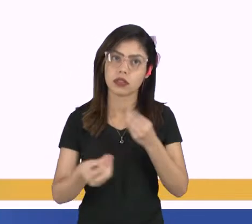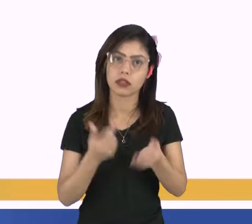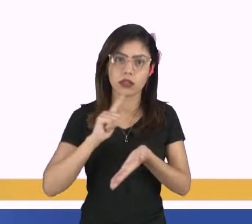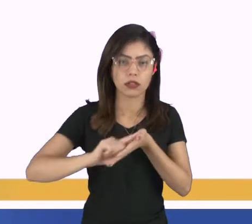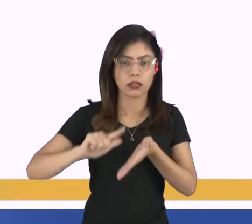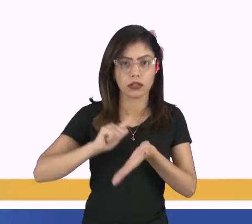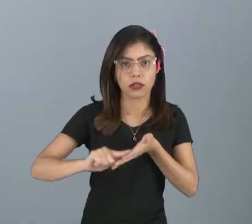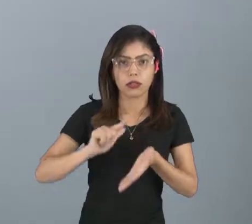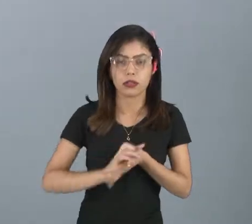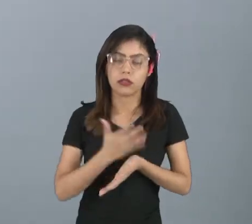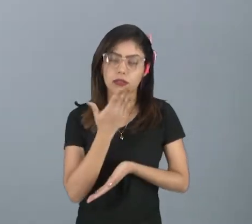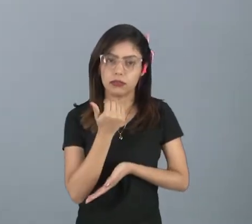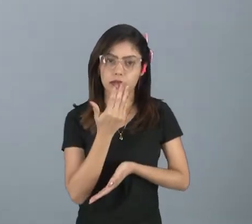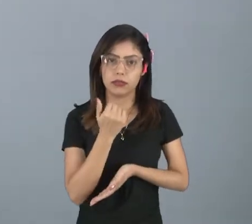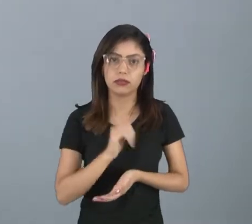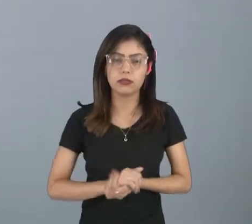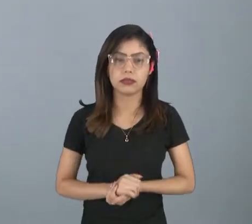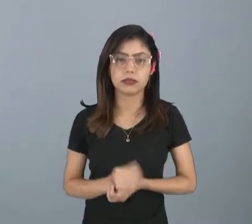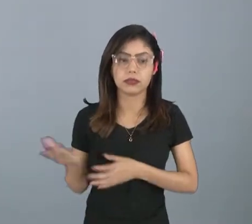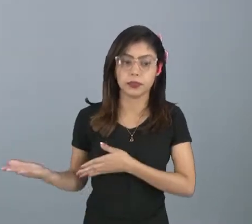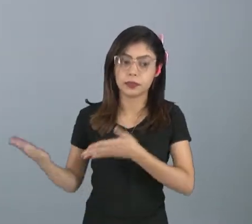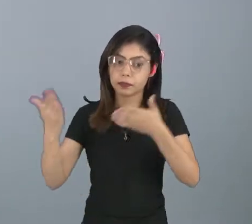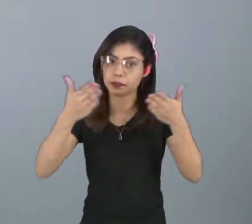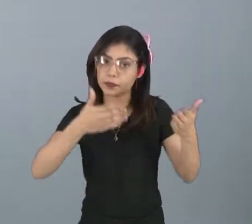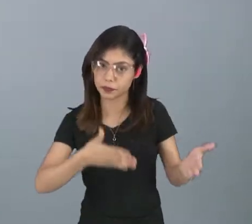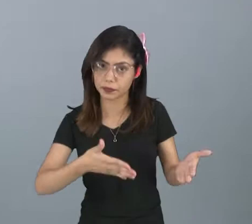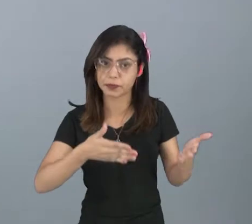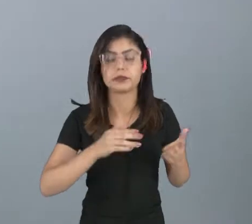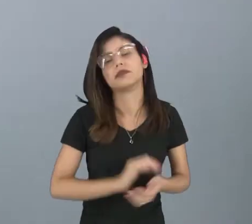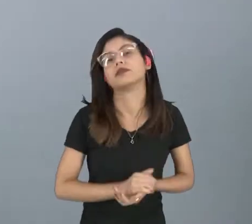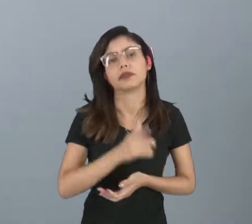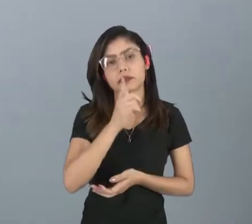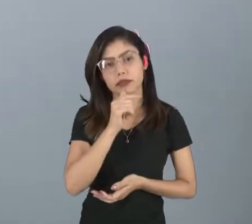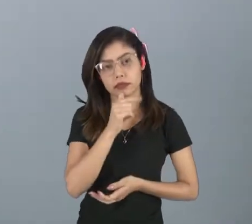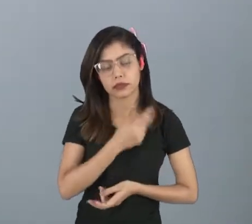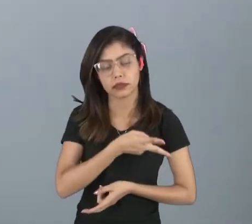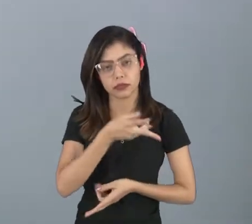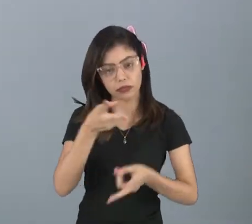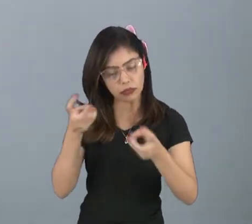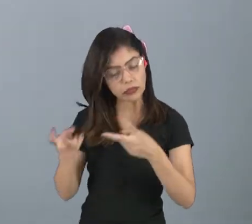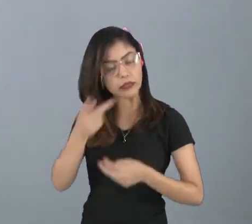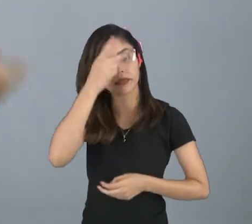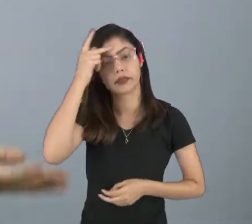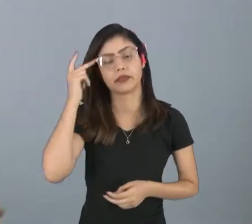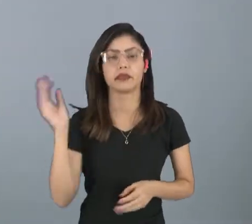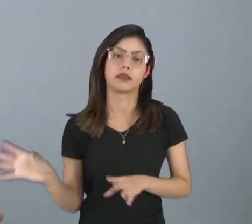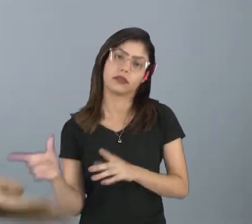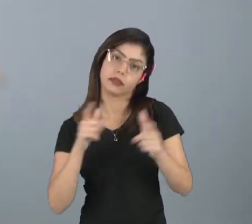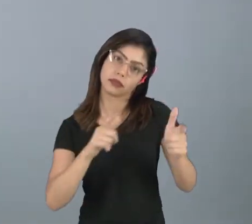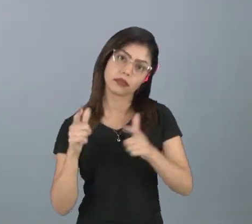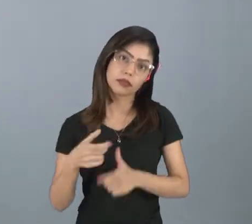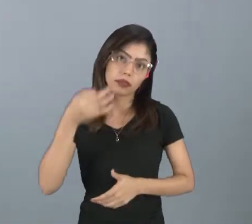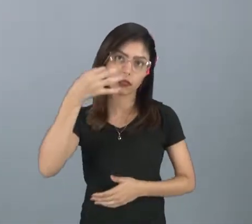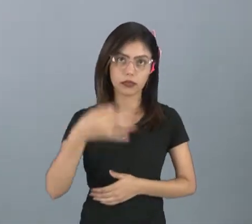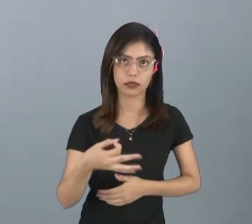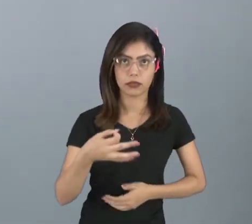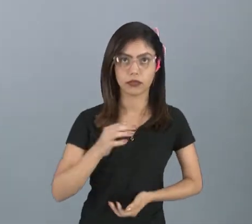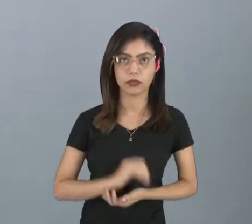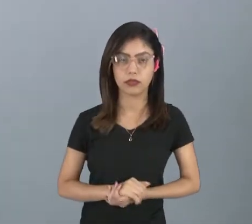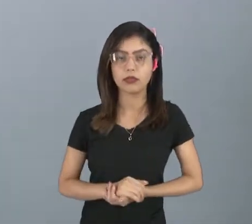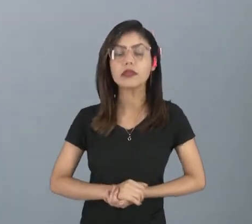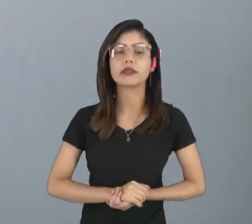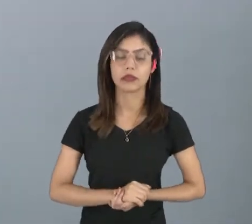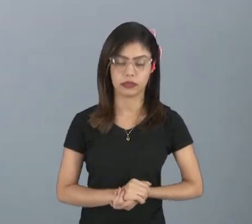limpar essa água e de destinar, a água consumida da casa das pessoas para o local correto, para o local